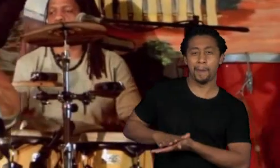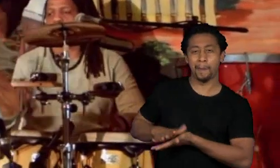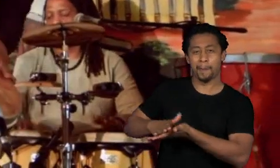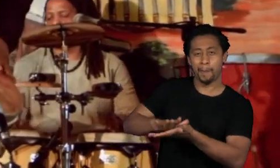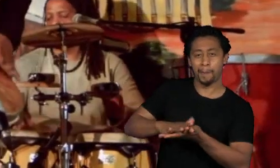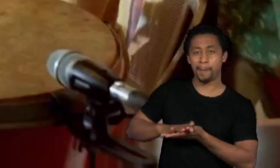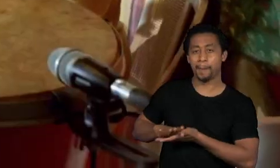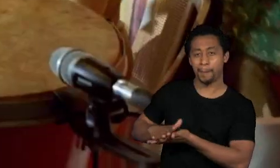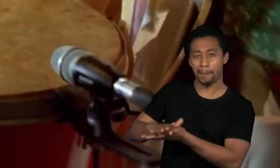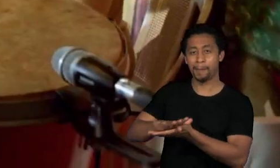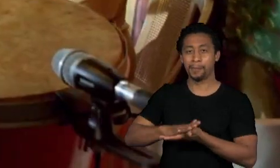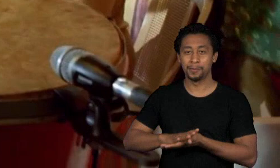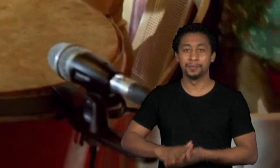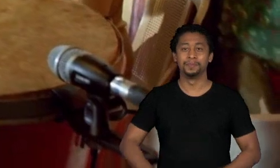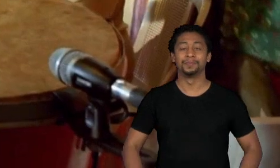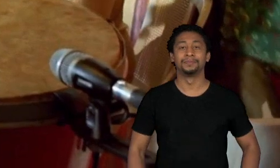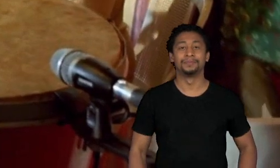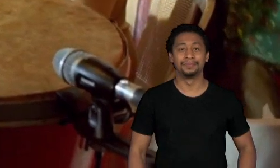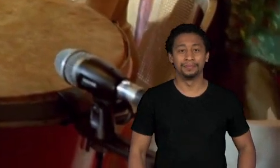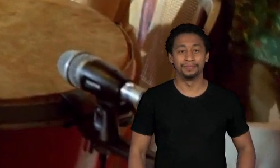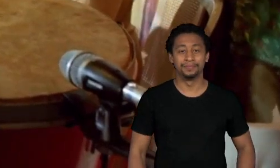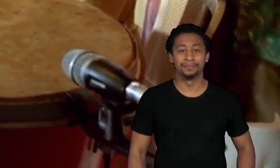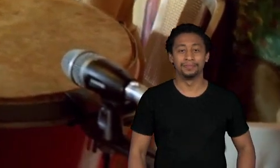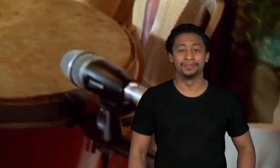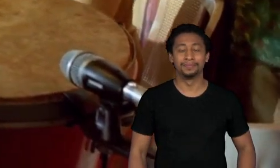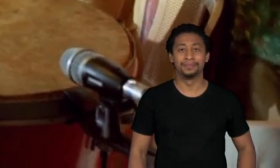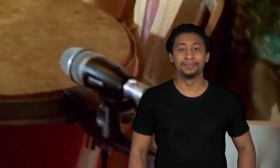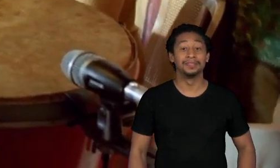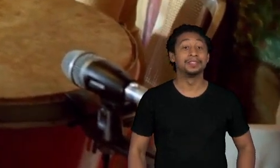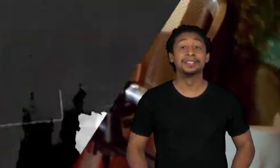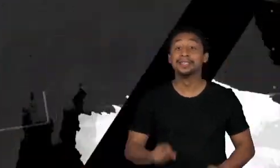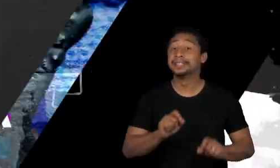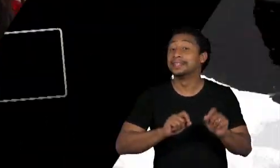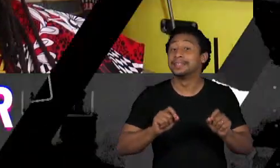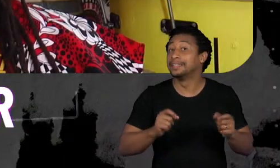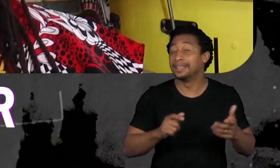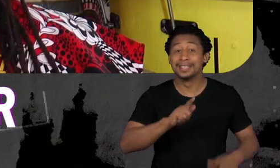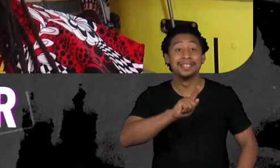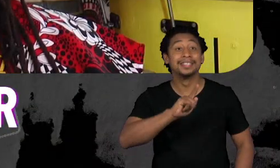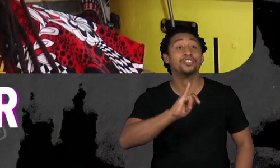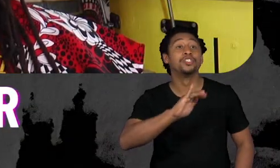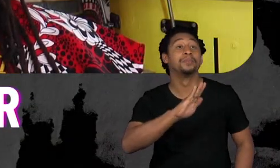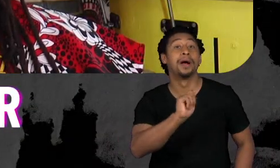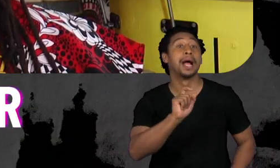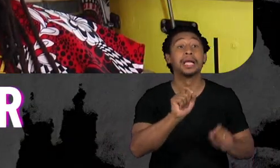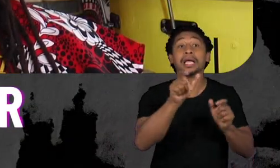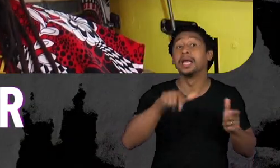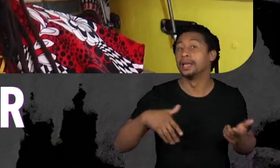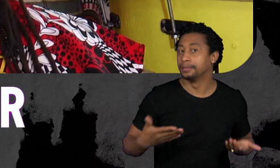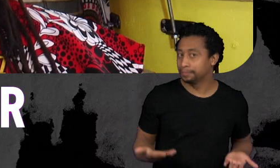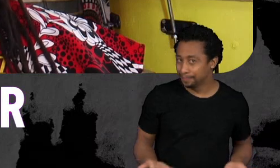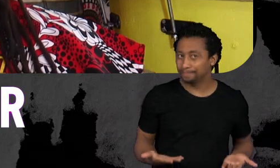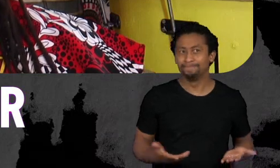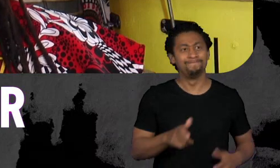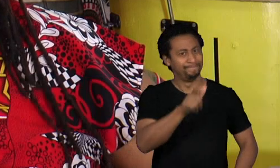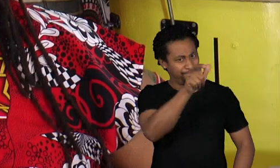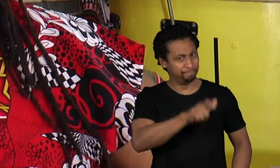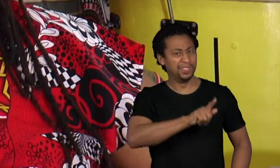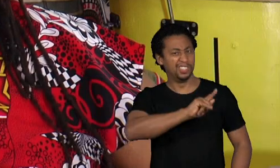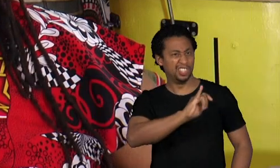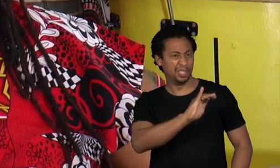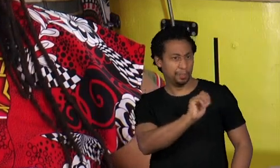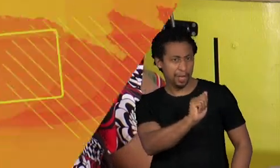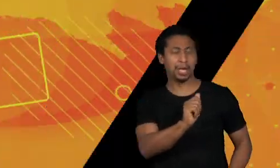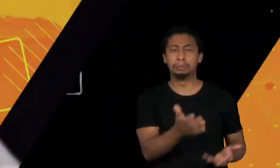povo irmão. Salve, salve, meu povo. Quem foi o Giba Giba? Ele foi um dos caras mais incríveis